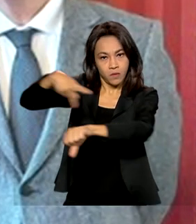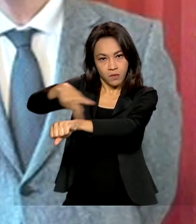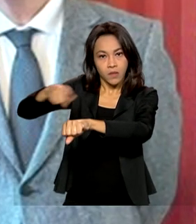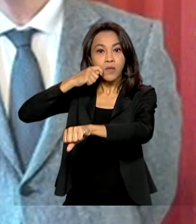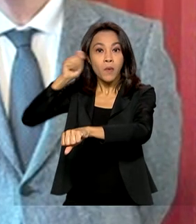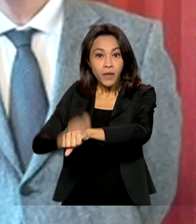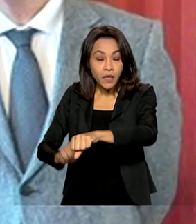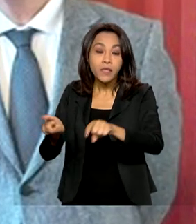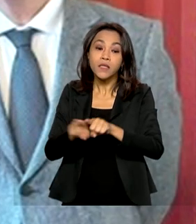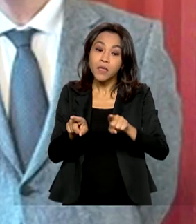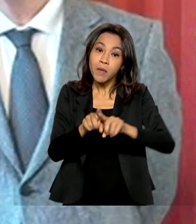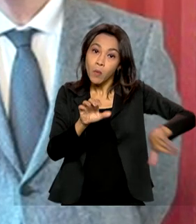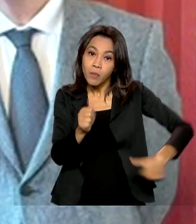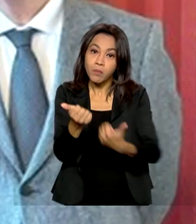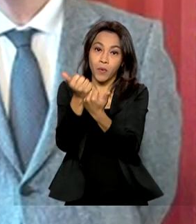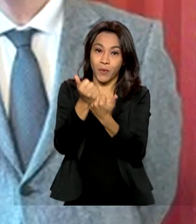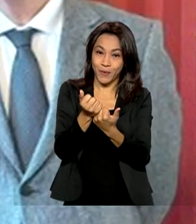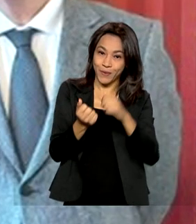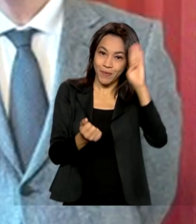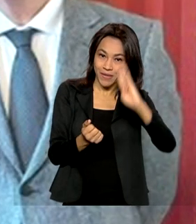da cooperação entre Brasil e Polônia.